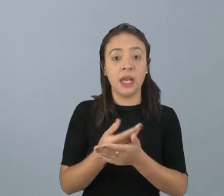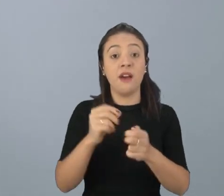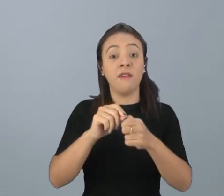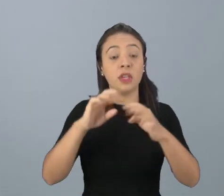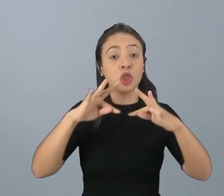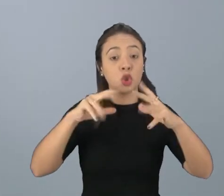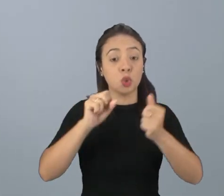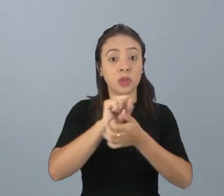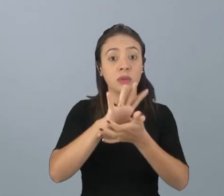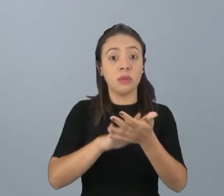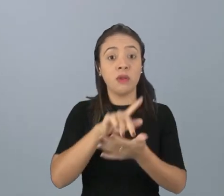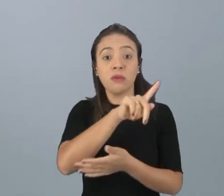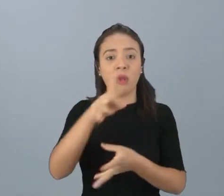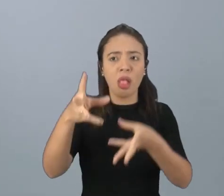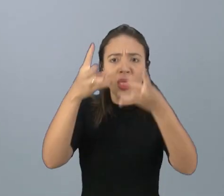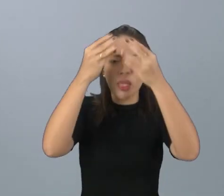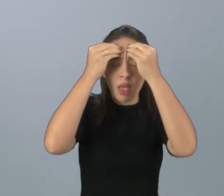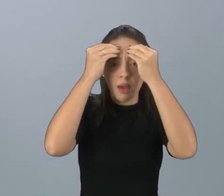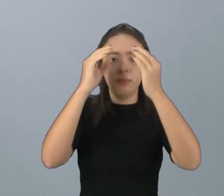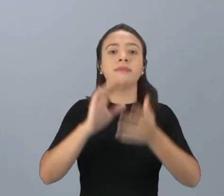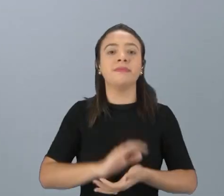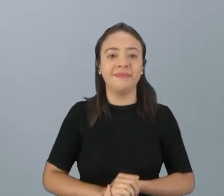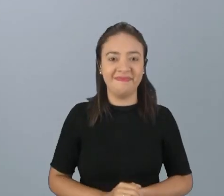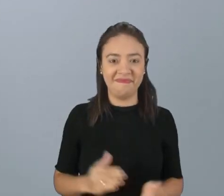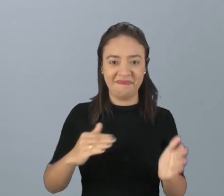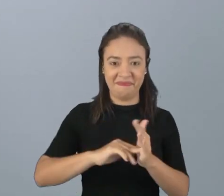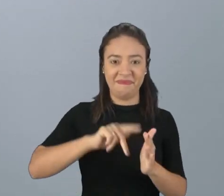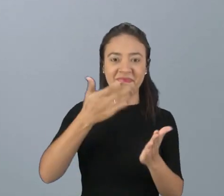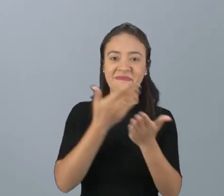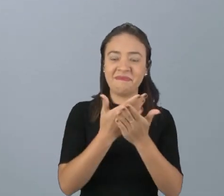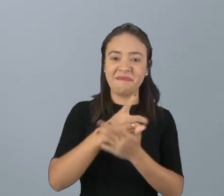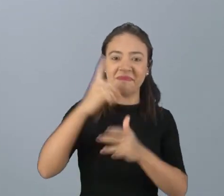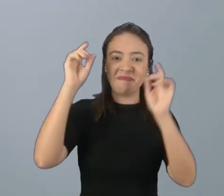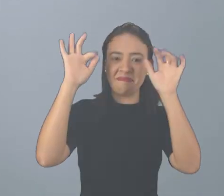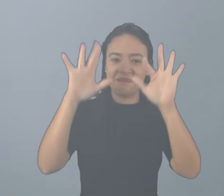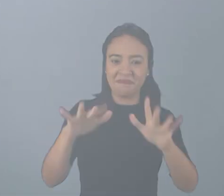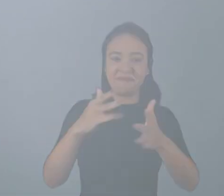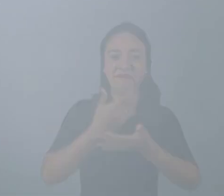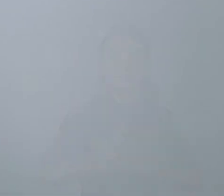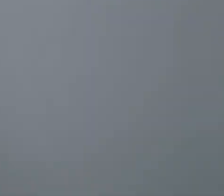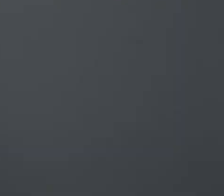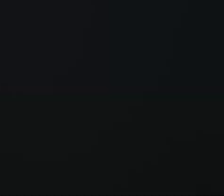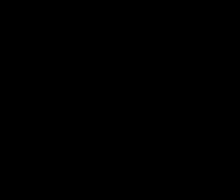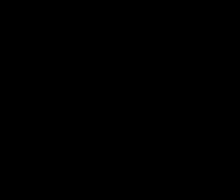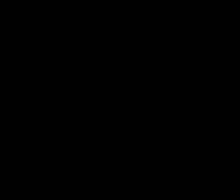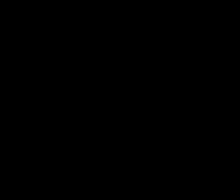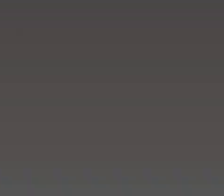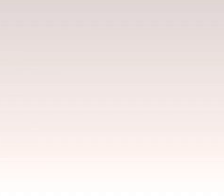resolva os exercícios para você fixar melhor o conteúdo. Até a próxima, fique com Deus e bons estudos!